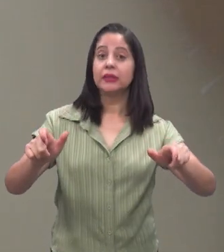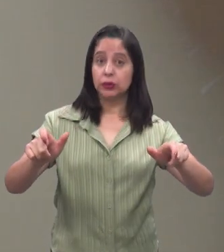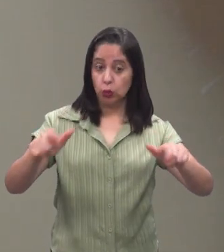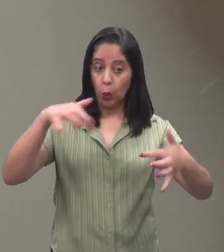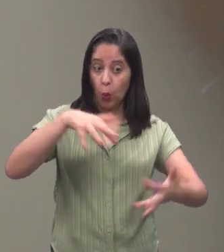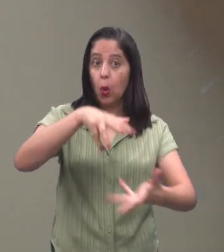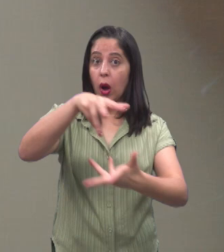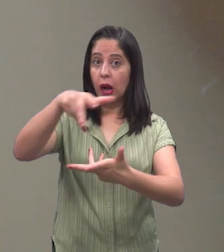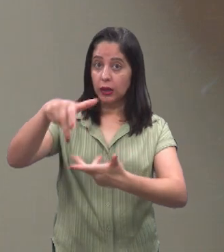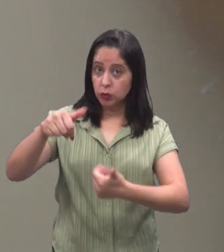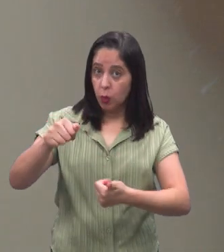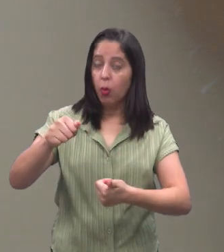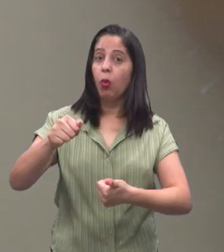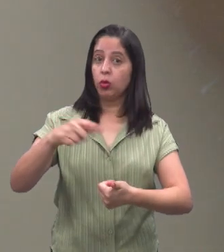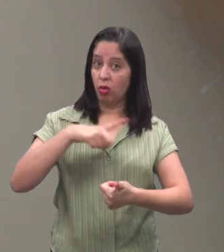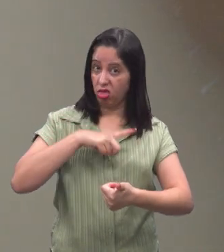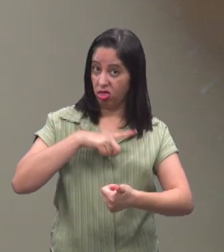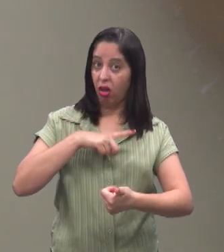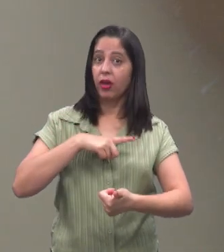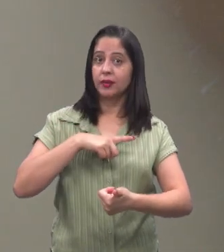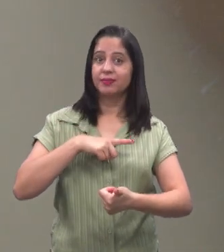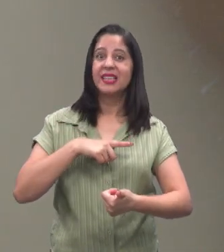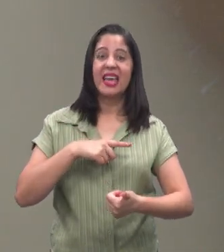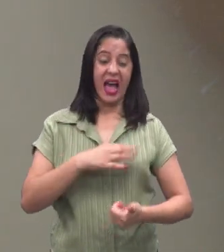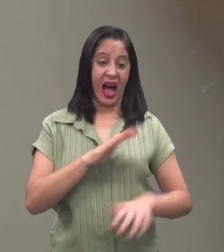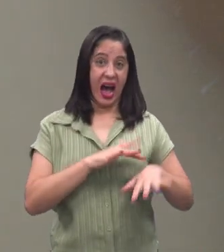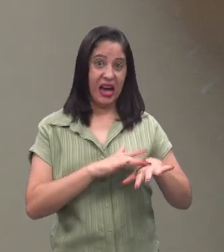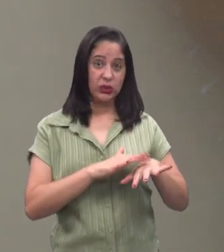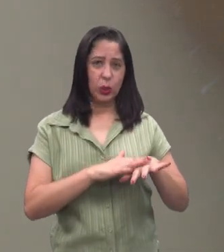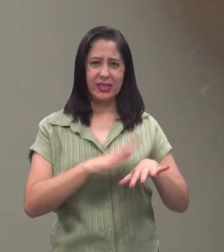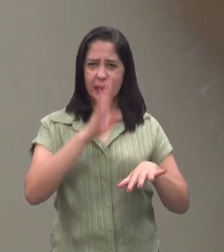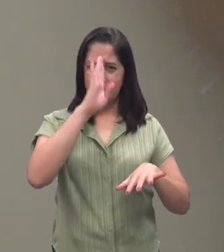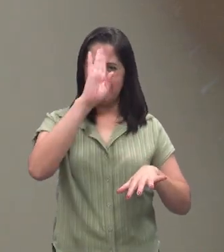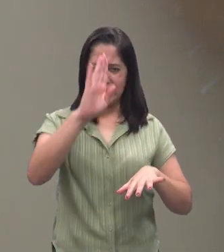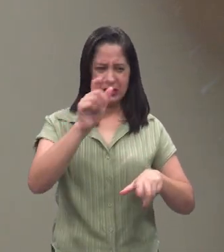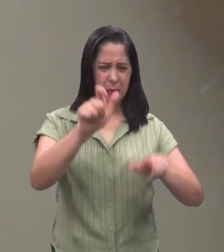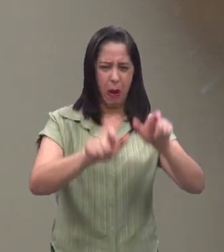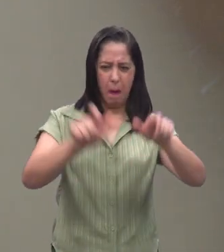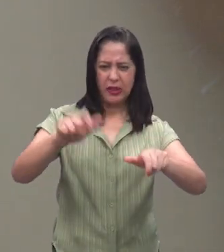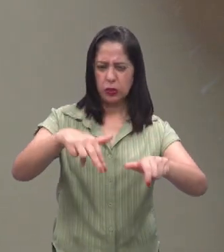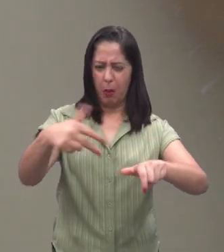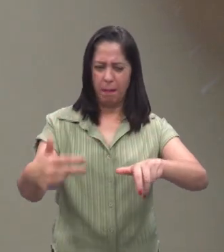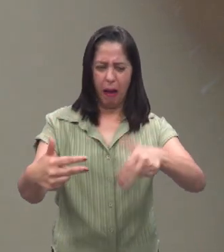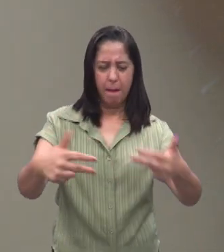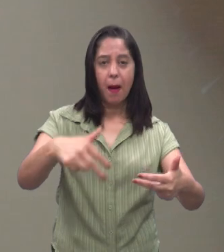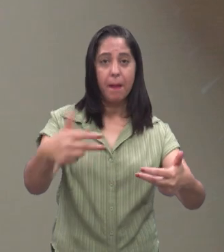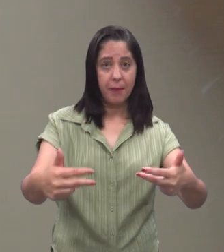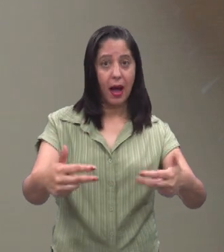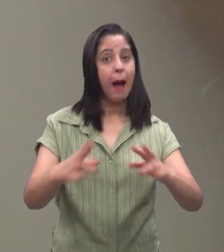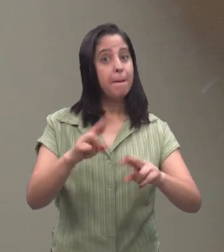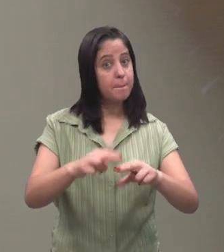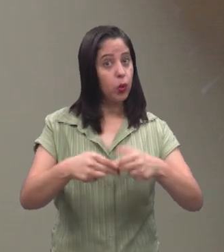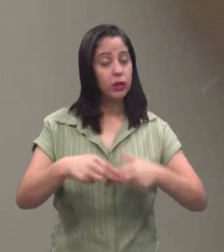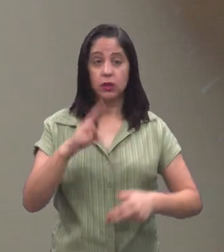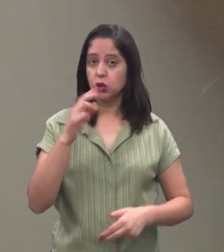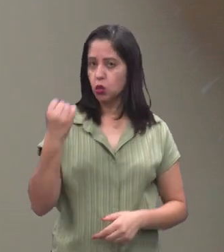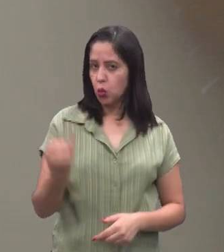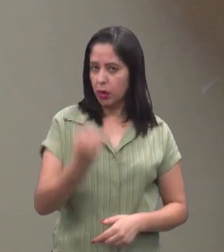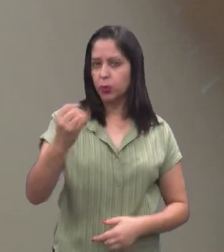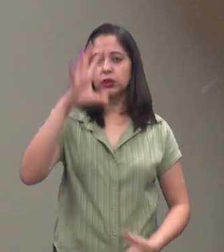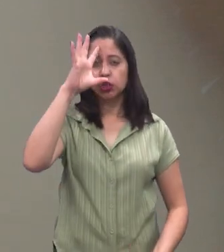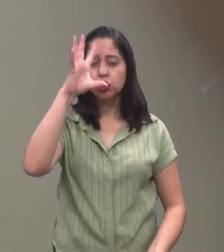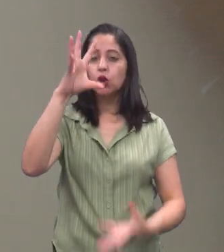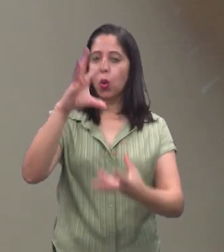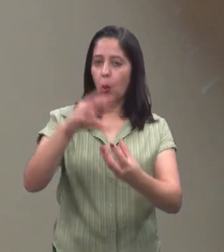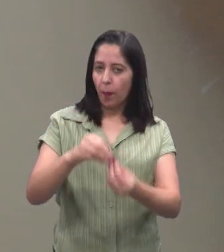no mundo inteiro? Essas doenças estão entre as principais causas de morte e é por isso que é fundamental entender mais